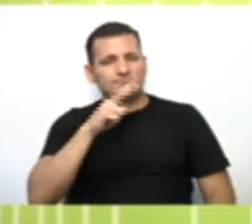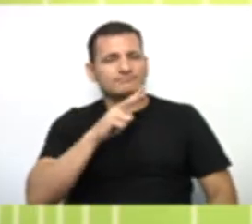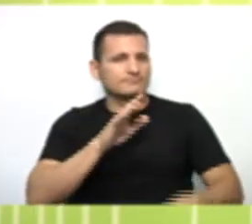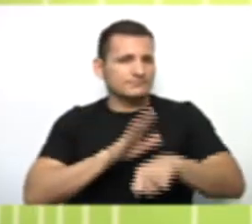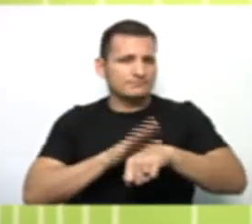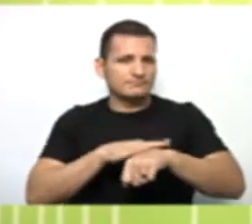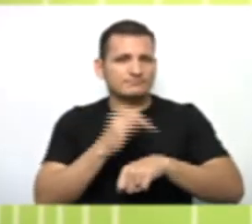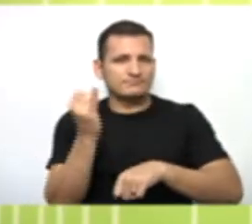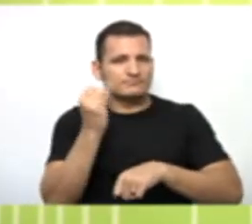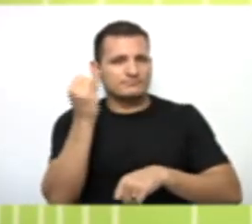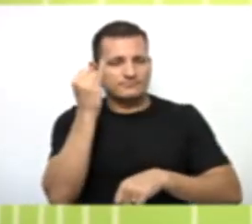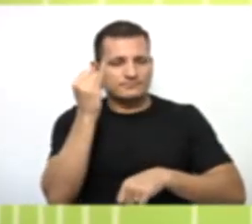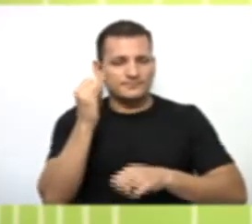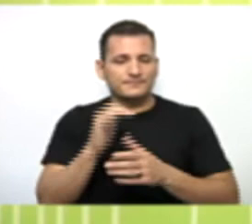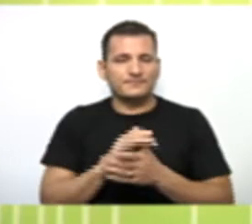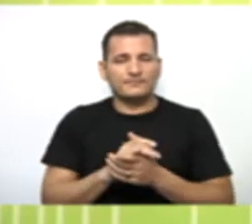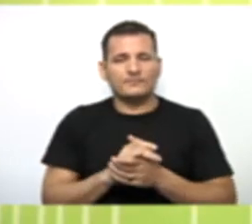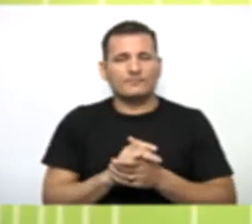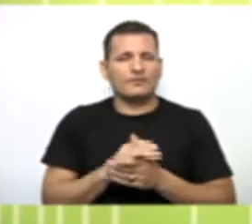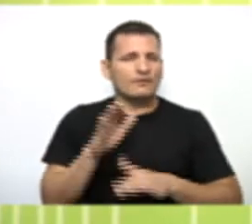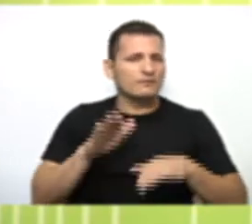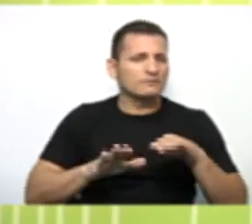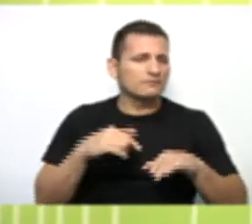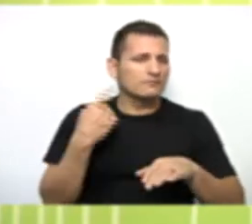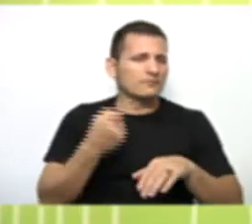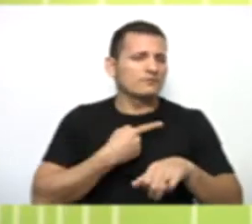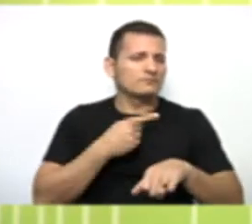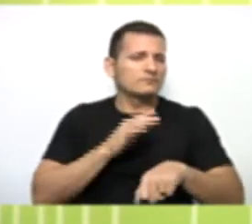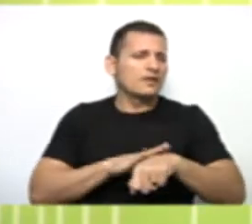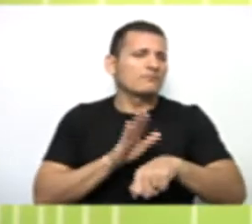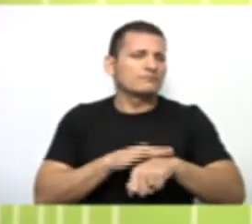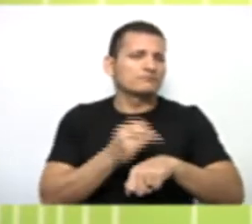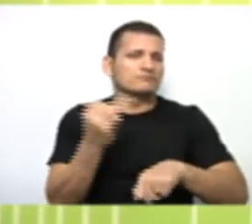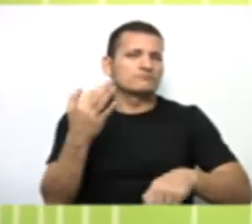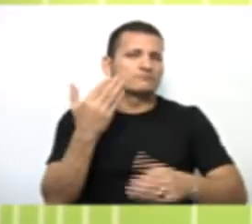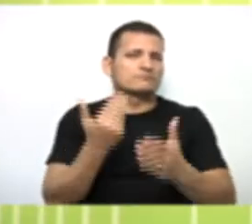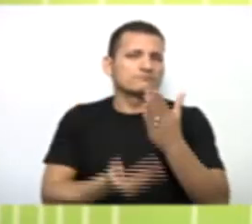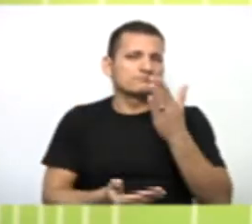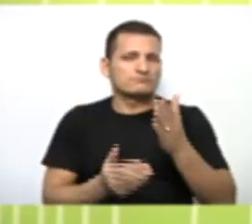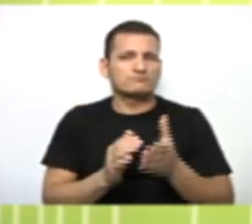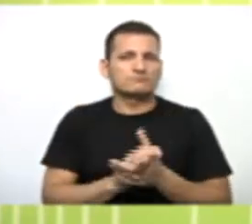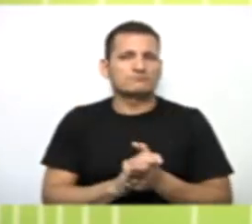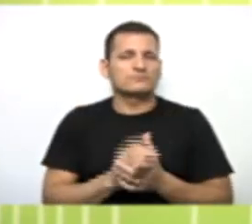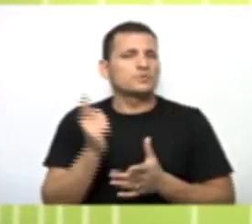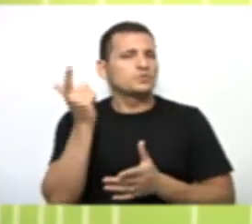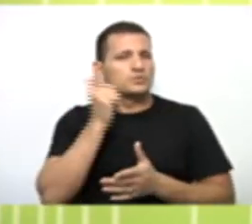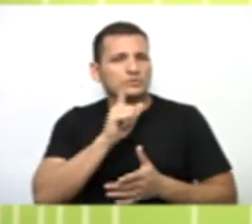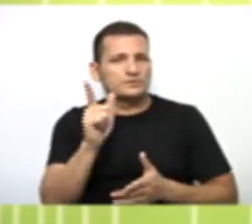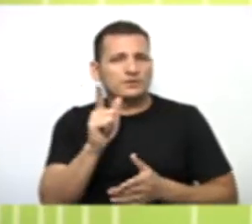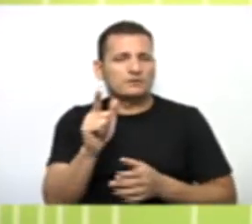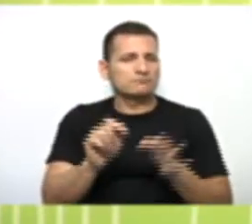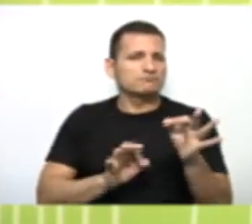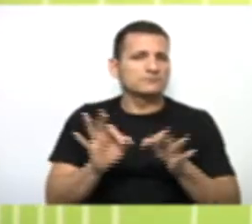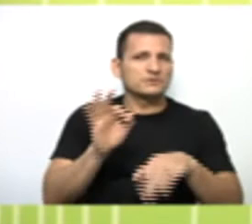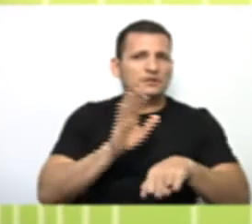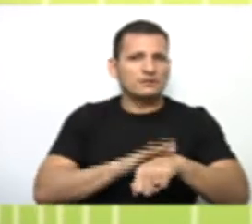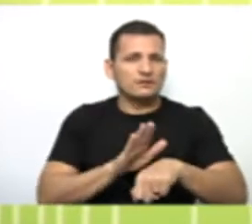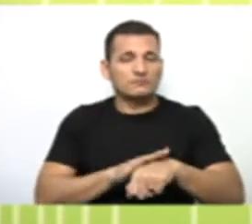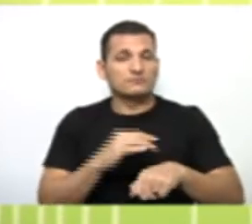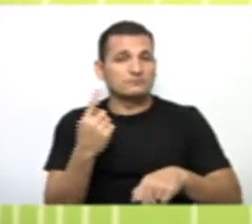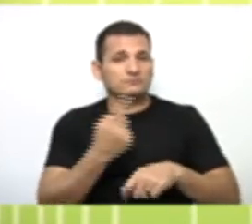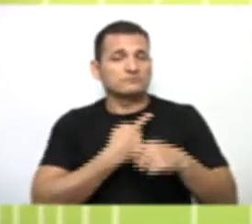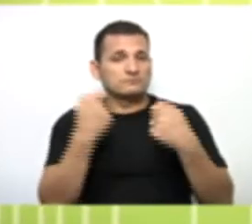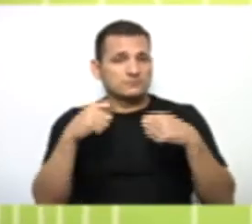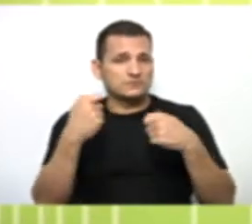tempo? Quanto tempo às vezes nós perdemos, não é? Não conseguimos administrar, às vezes, esse tempo. Precisamos entender